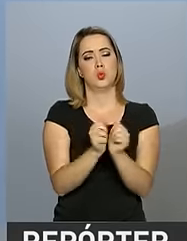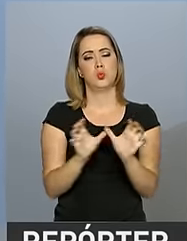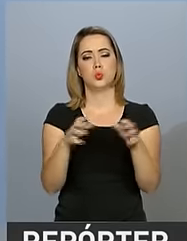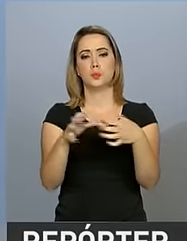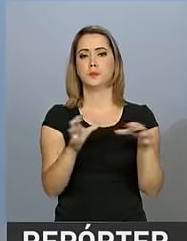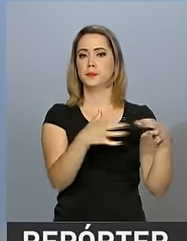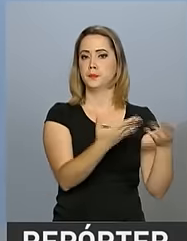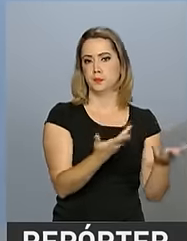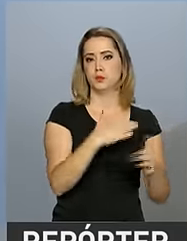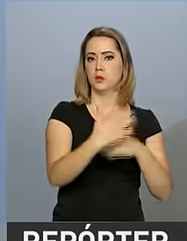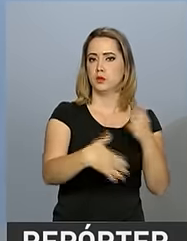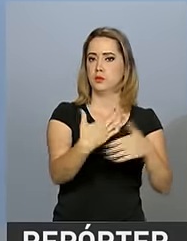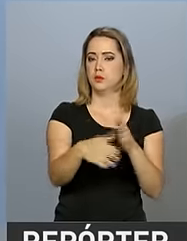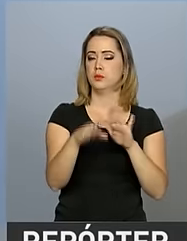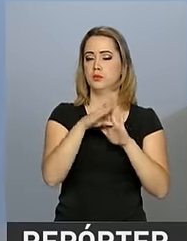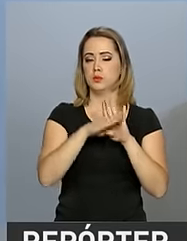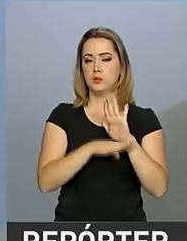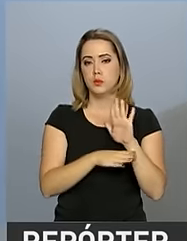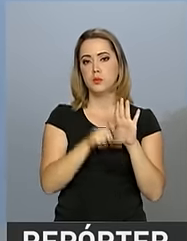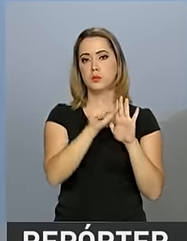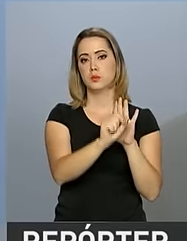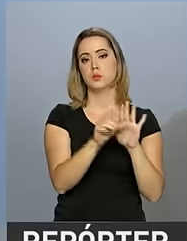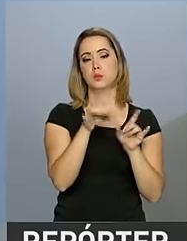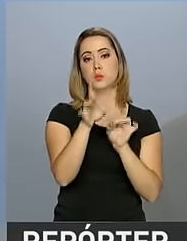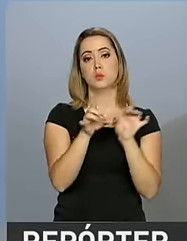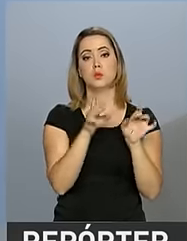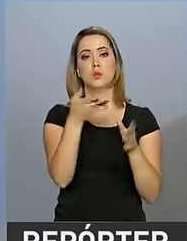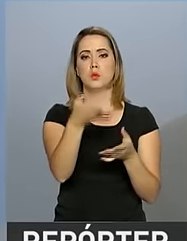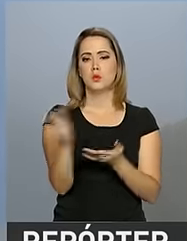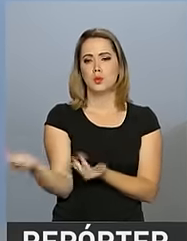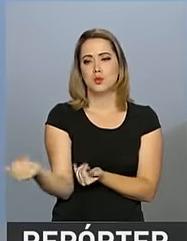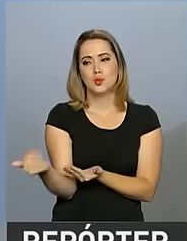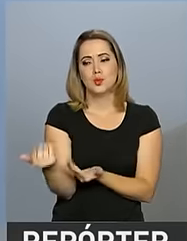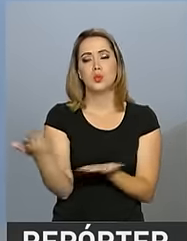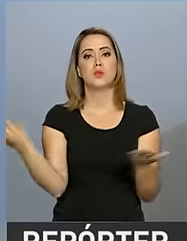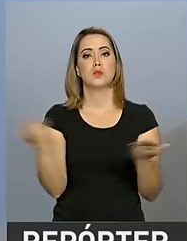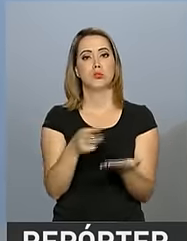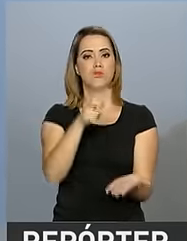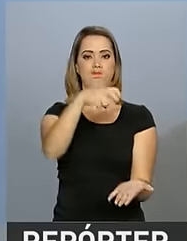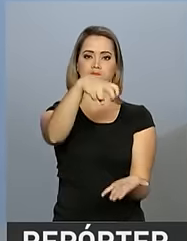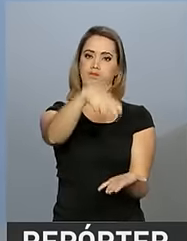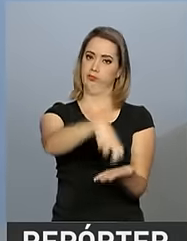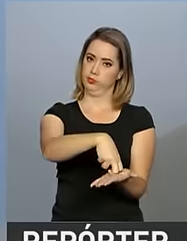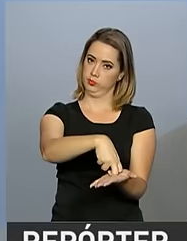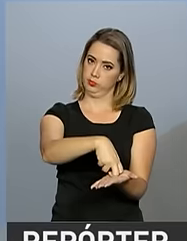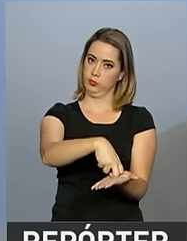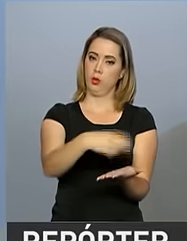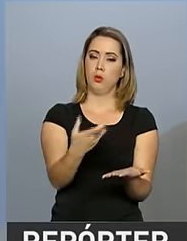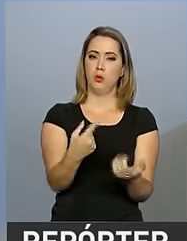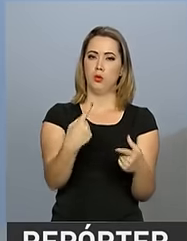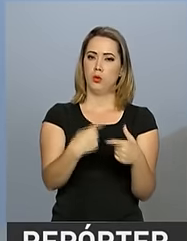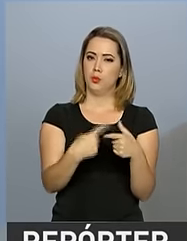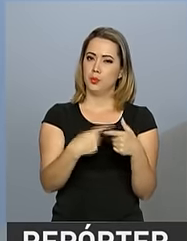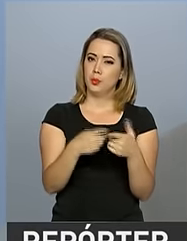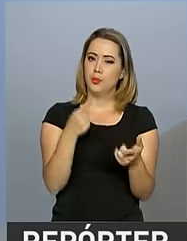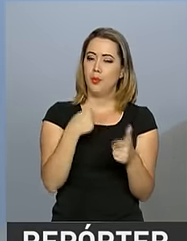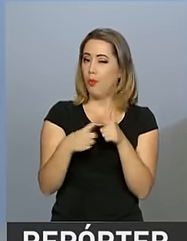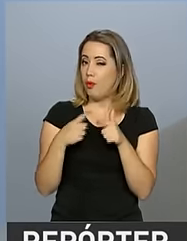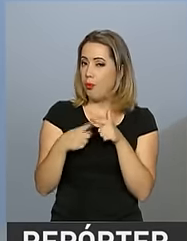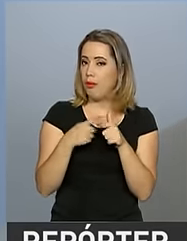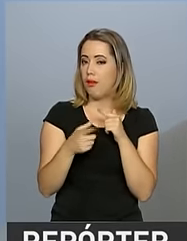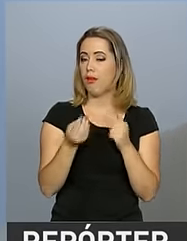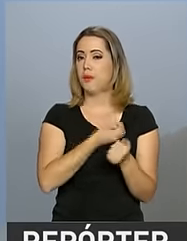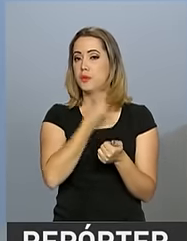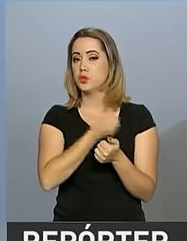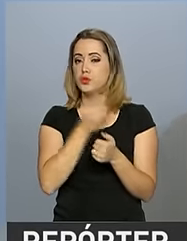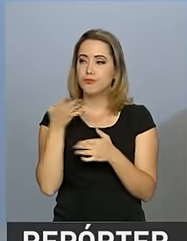trabalhando em prol de desenvolver algum projeto específico para esses jovens que estão cumprindo uma medida socioeducativa por algum deslize de vida que ele venha